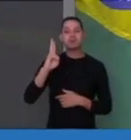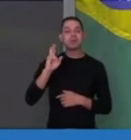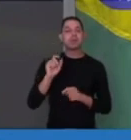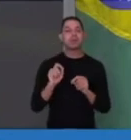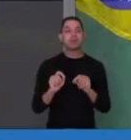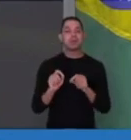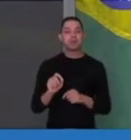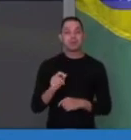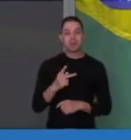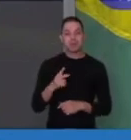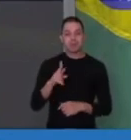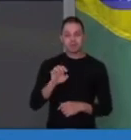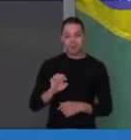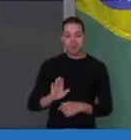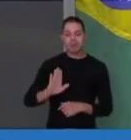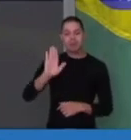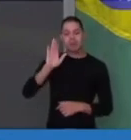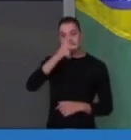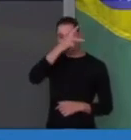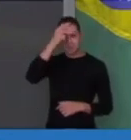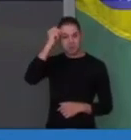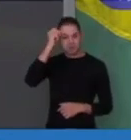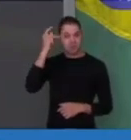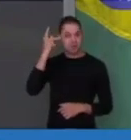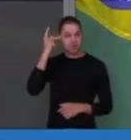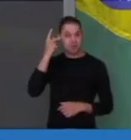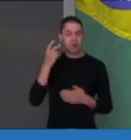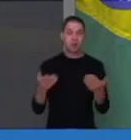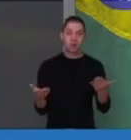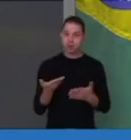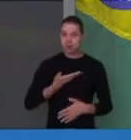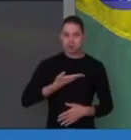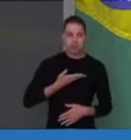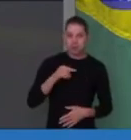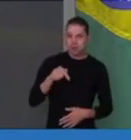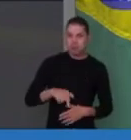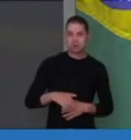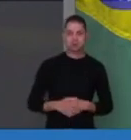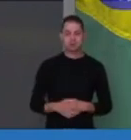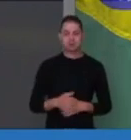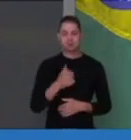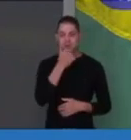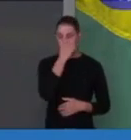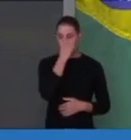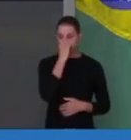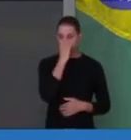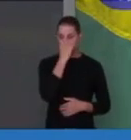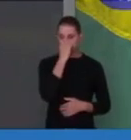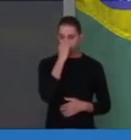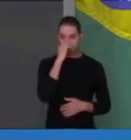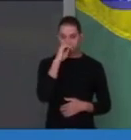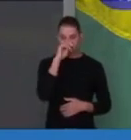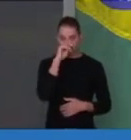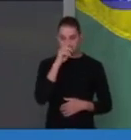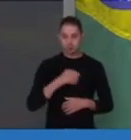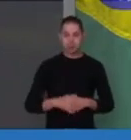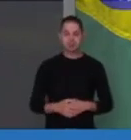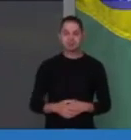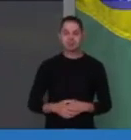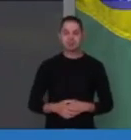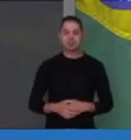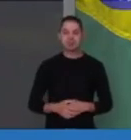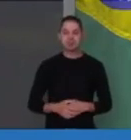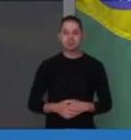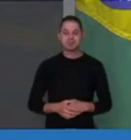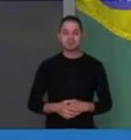hoje é pré-candidato a prefeito de São Paulo, que está aqui, hoje é colega nosso. Que se fosse para